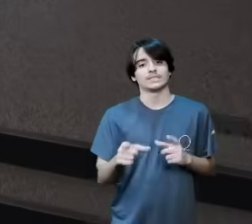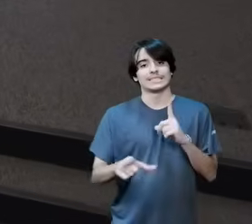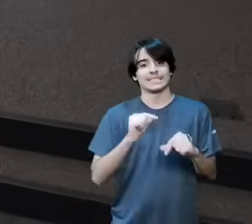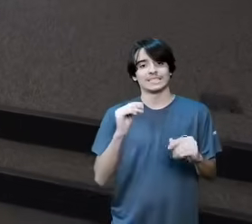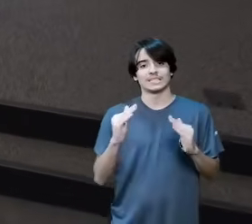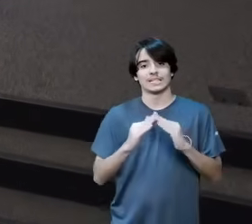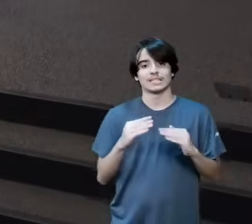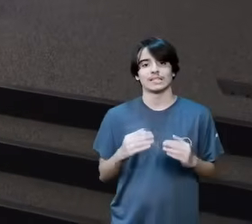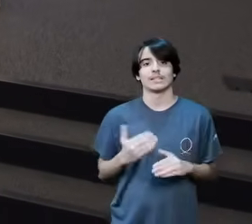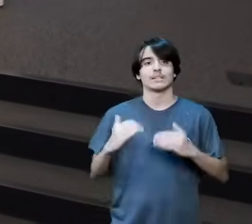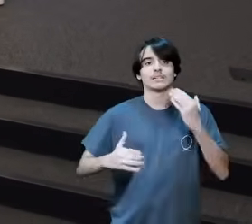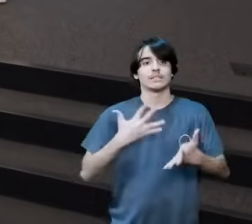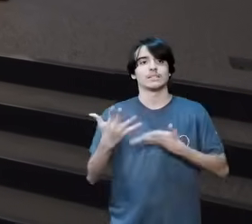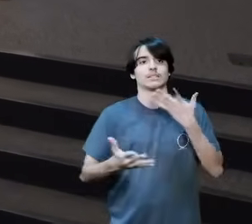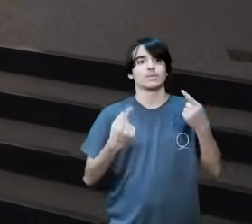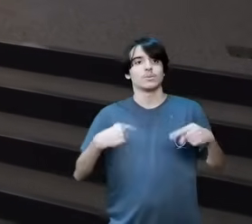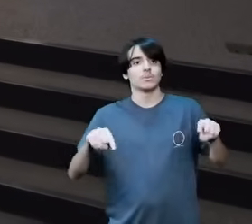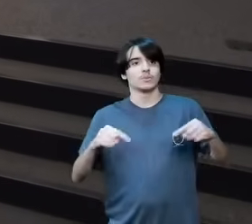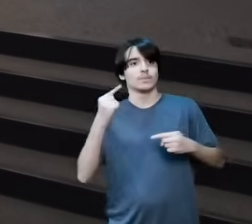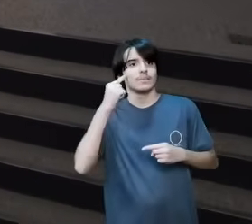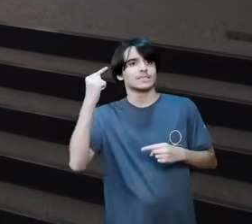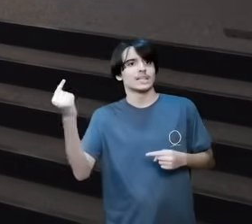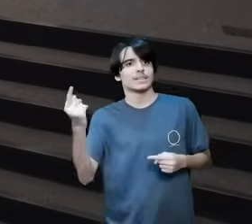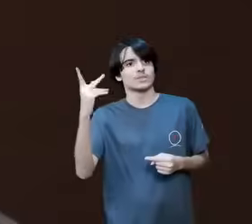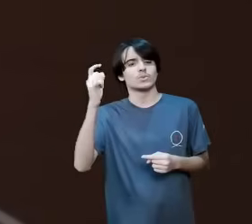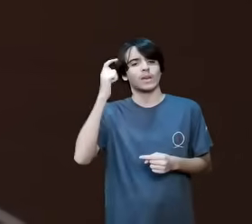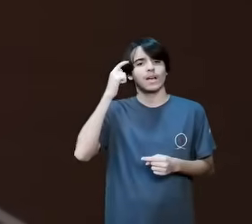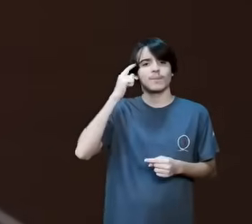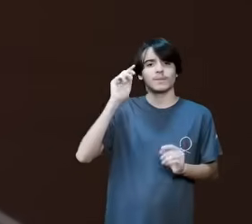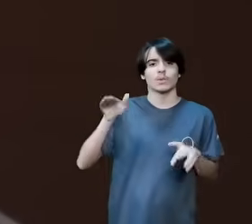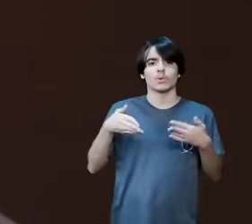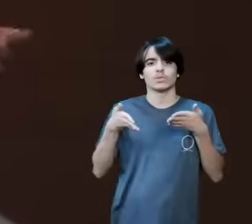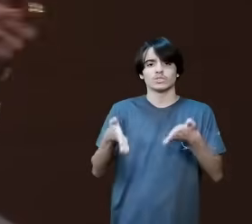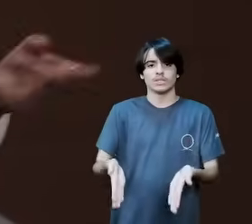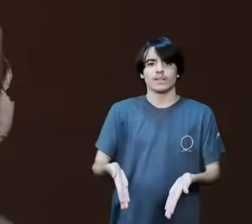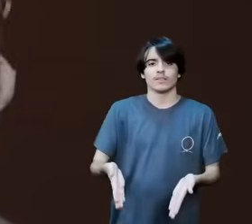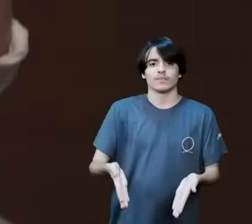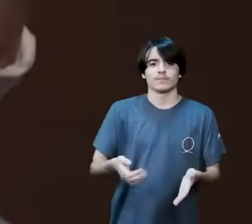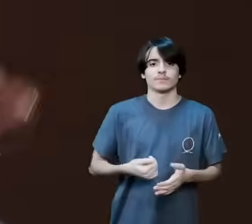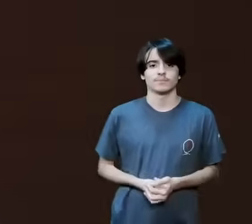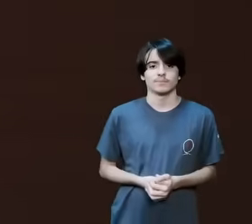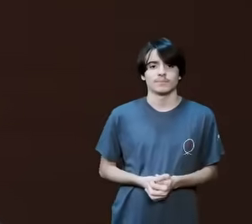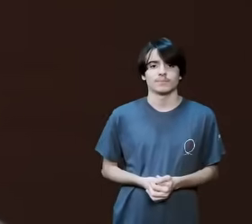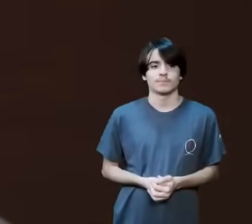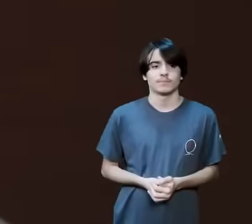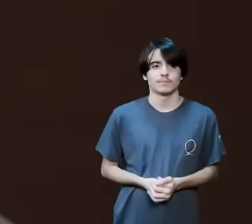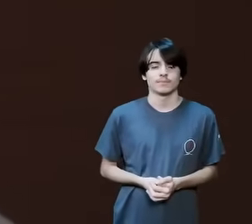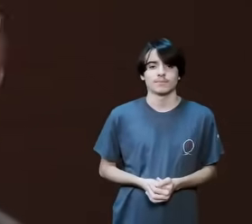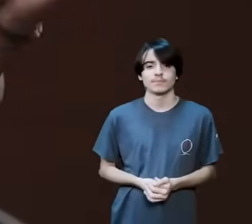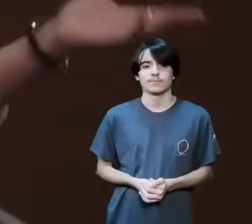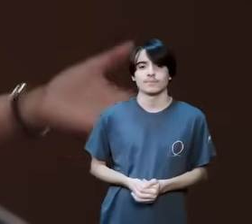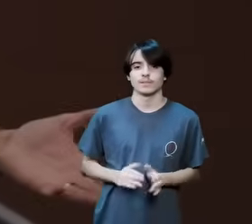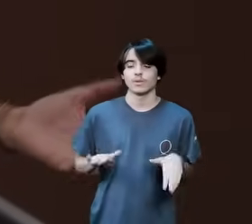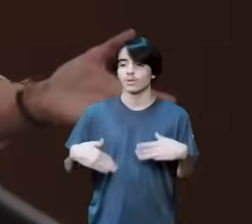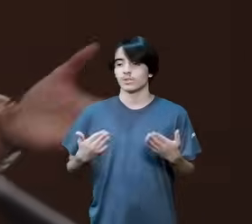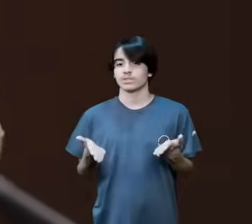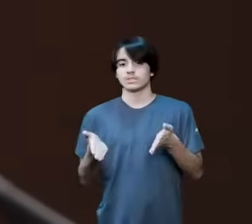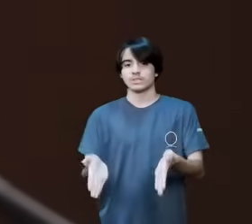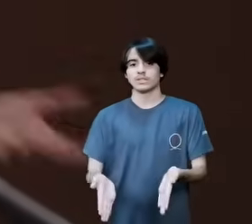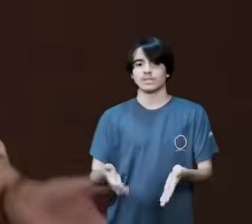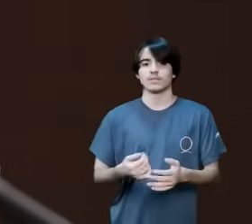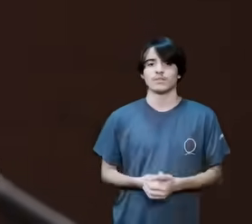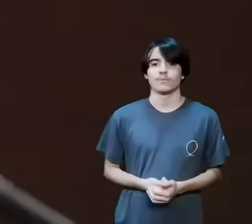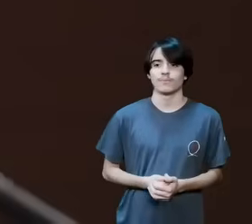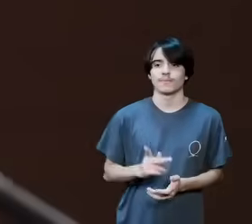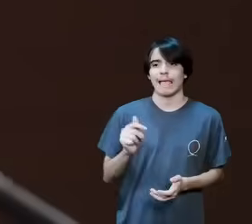casa cantando uma música e você pensava que era da sua cabeça. Quando você chegava, principalmente na época que a gente ainda cantava hino da harpa, quando você chegava, meu irmão, a harpa